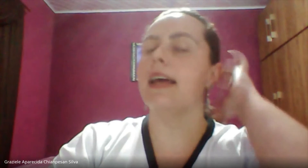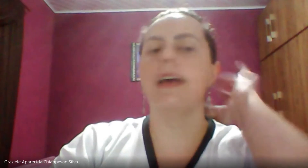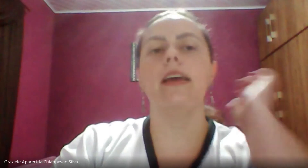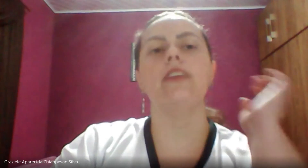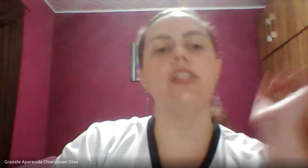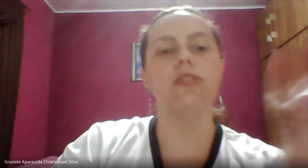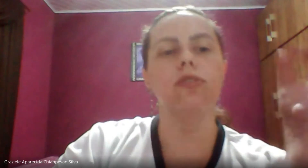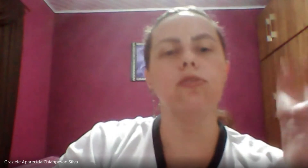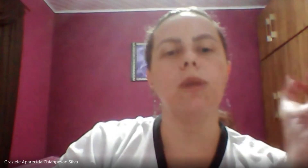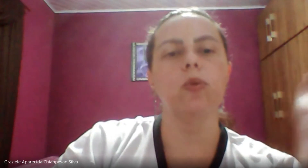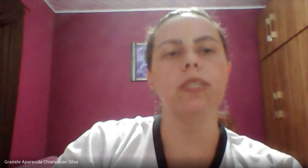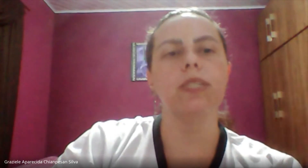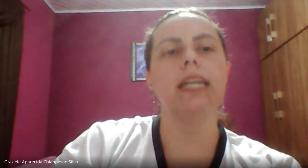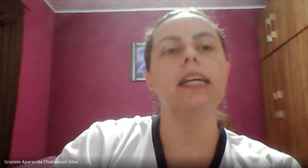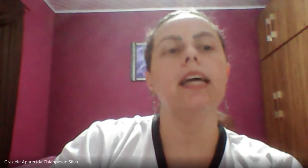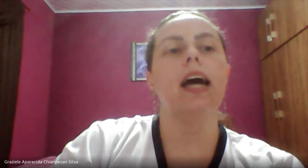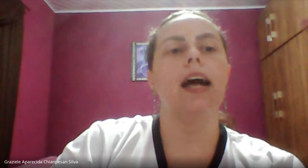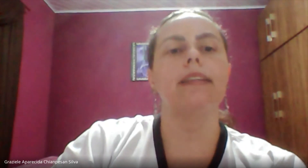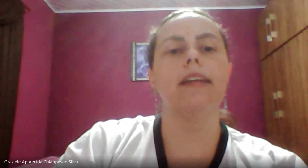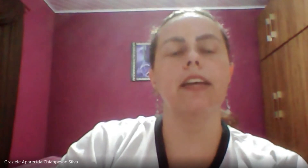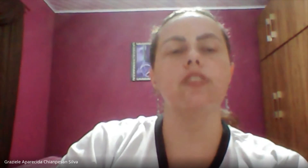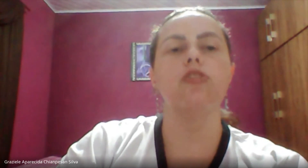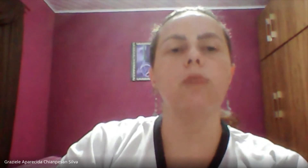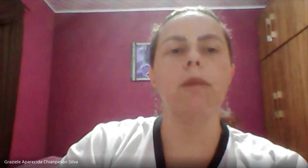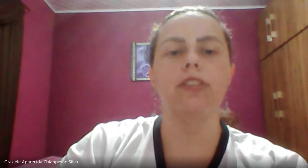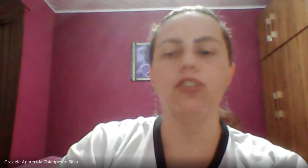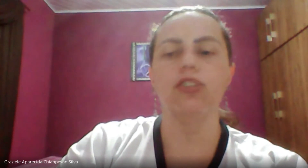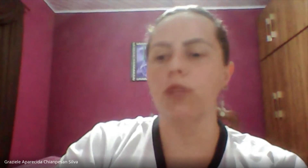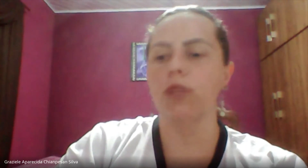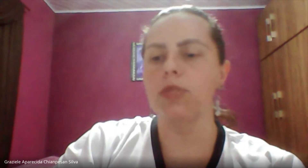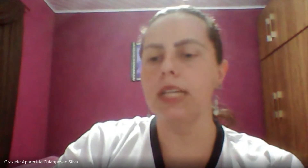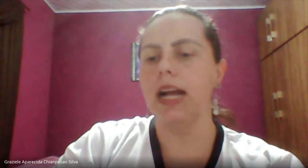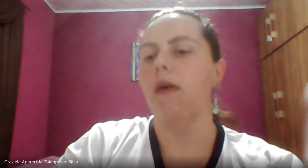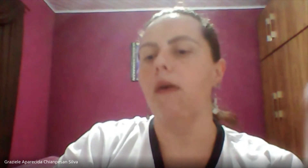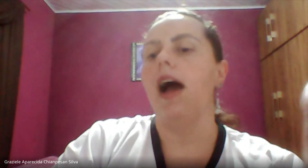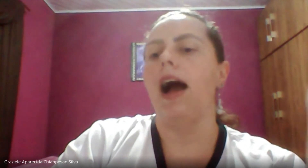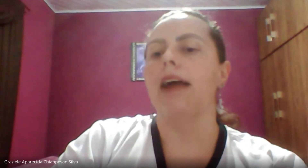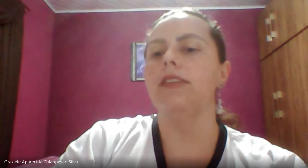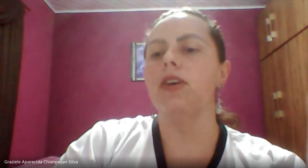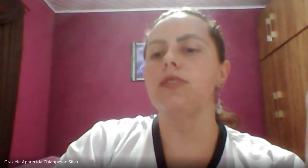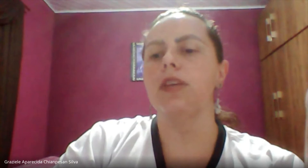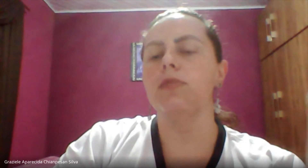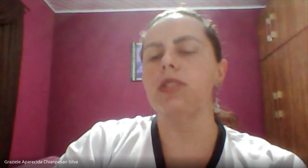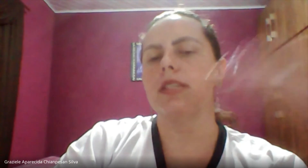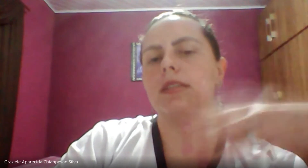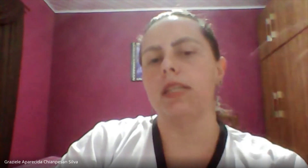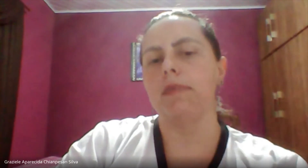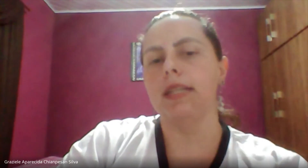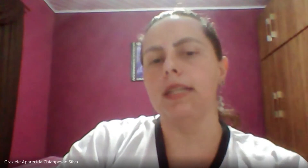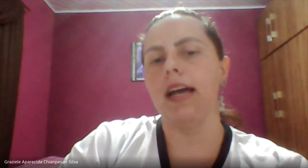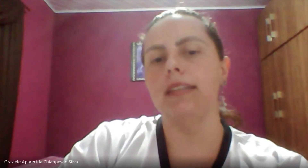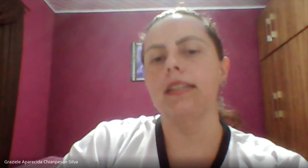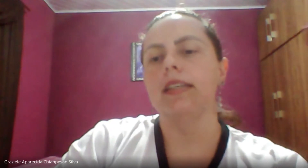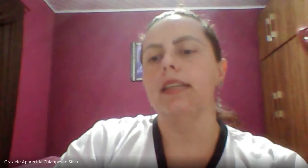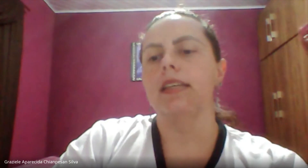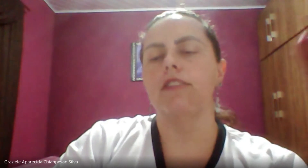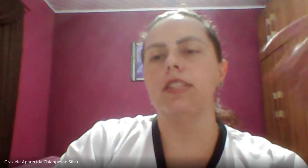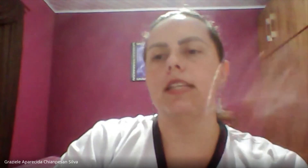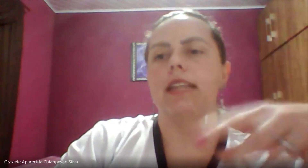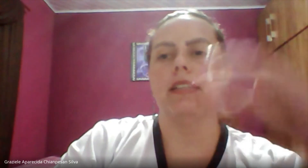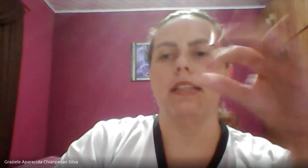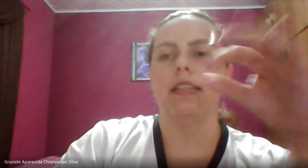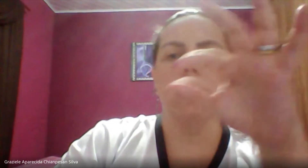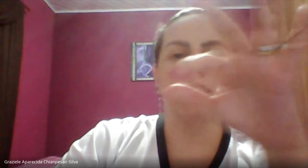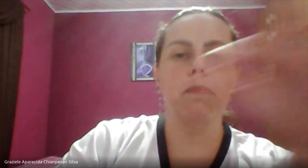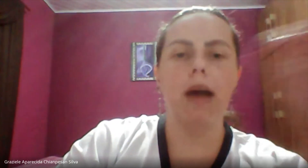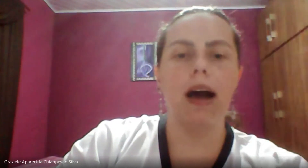musicais, registro de uma música através de uma partitura musical. Aí nós vimos a semana passada que você